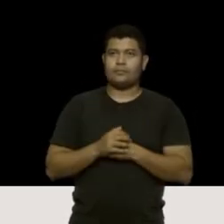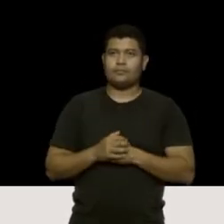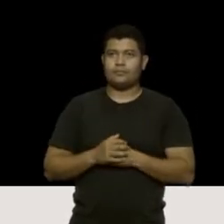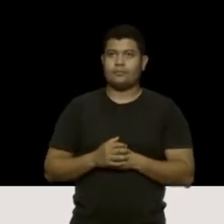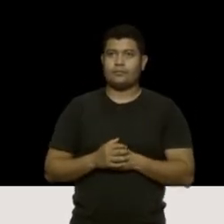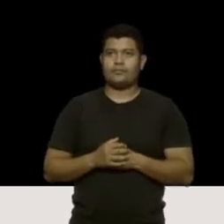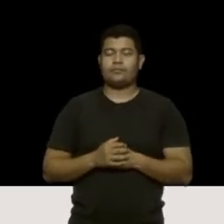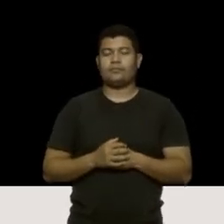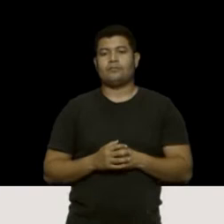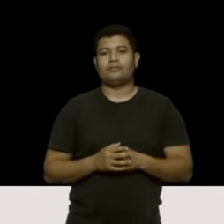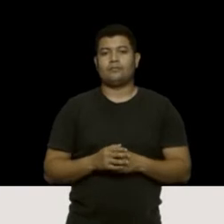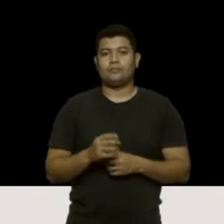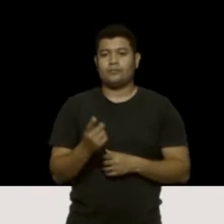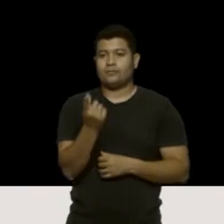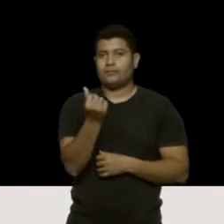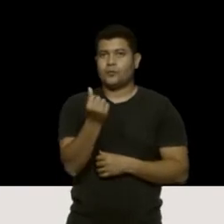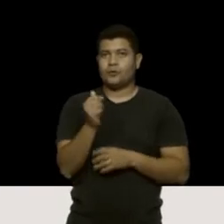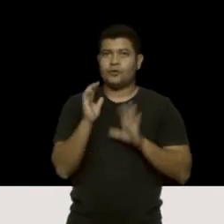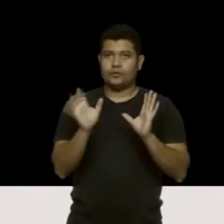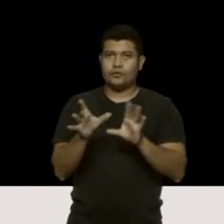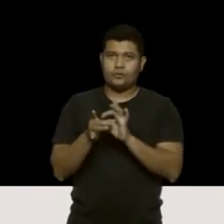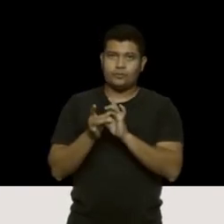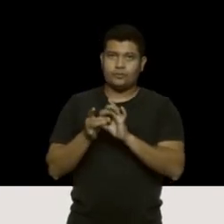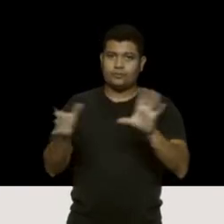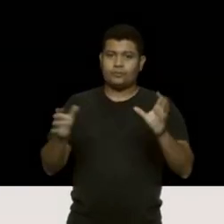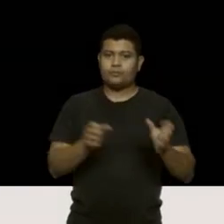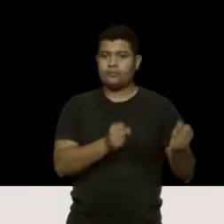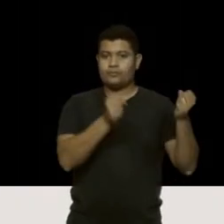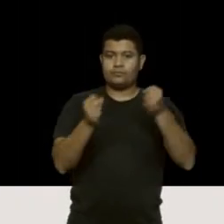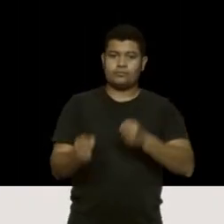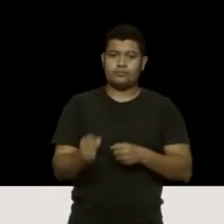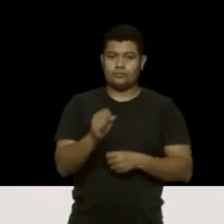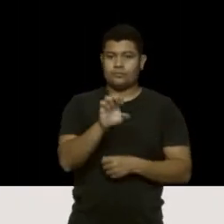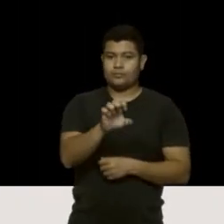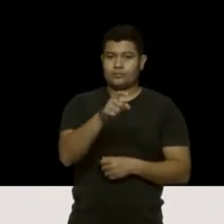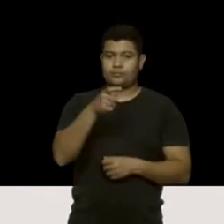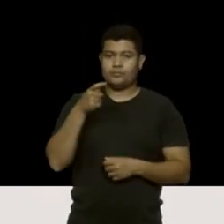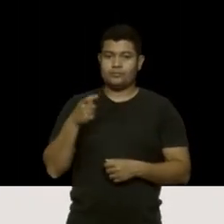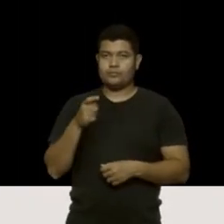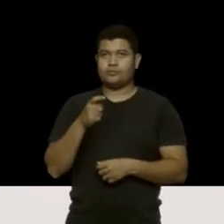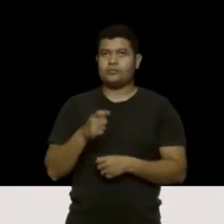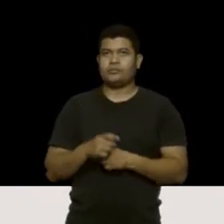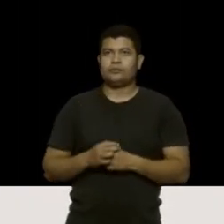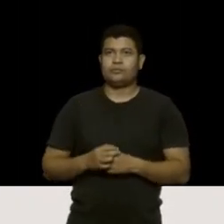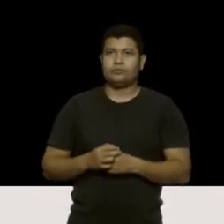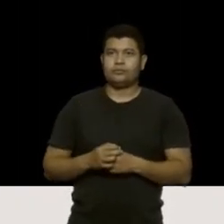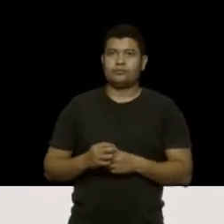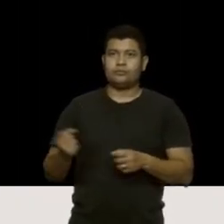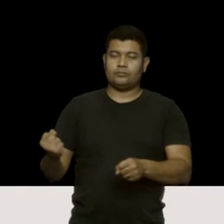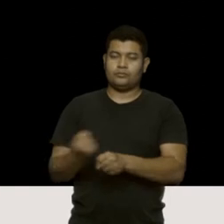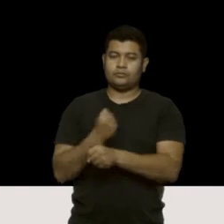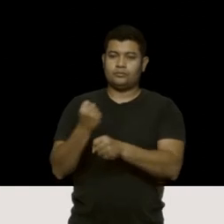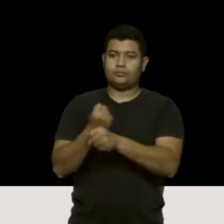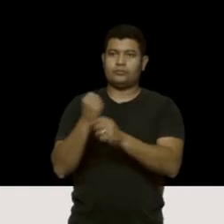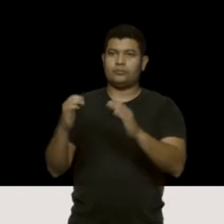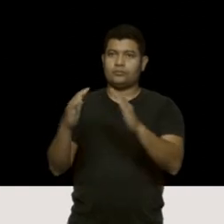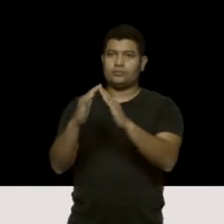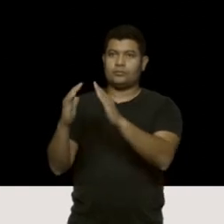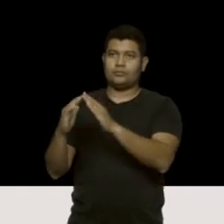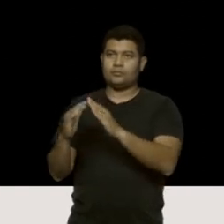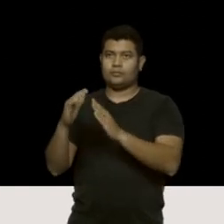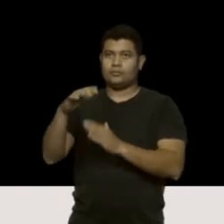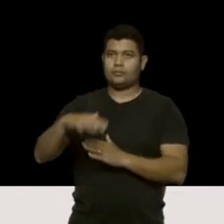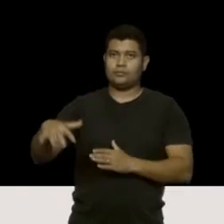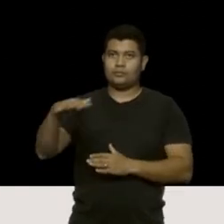dos valores já liberados pelo Poder Executivo Estadual para a construção de casas no âmbito